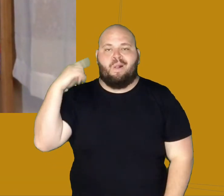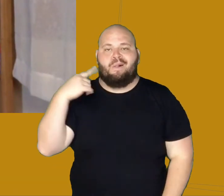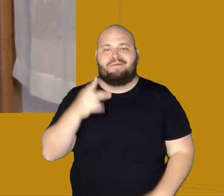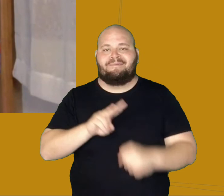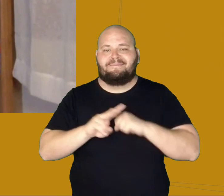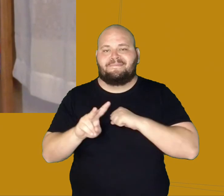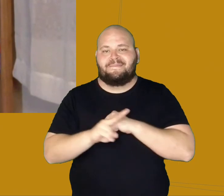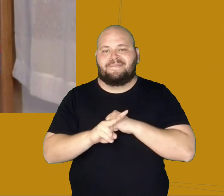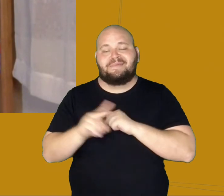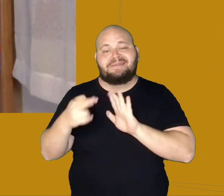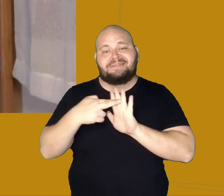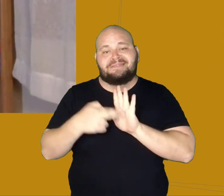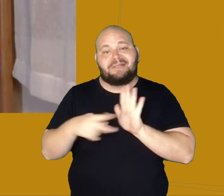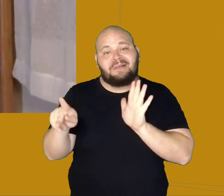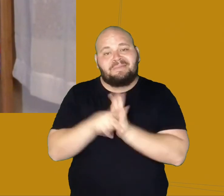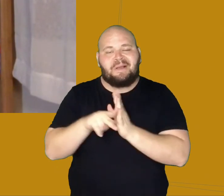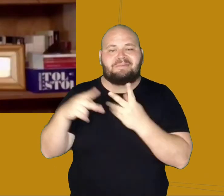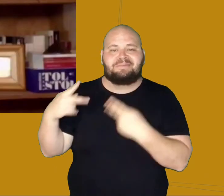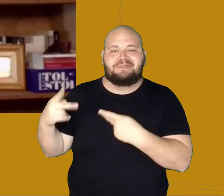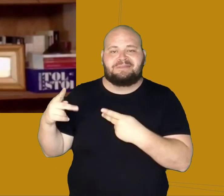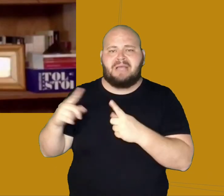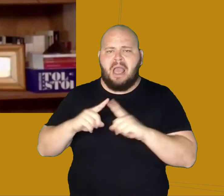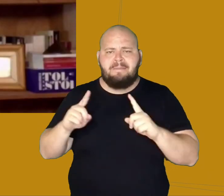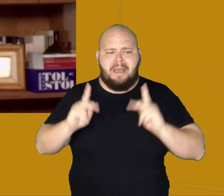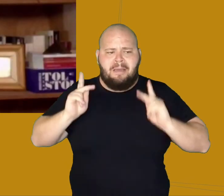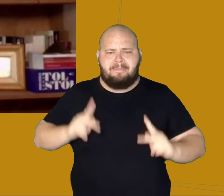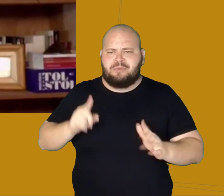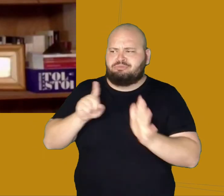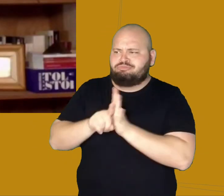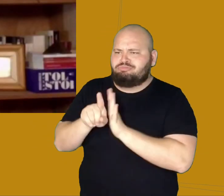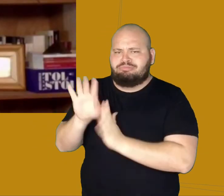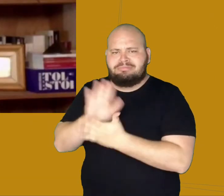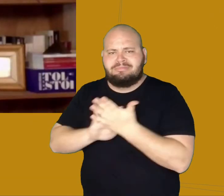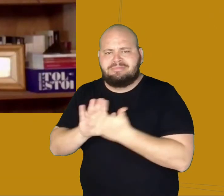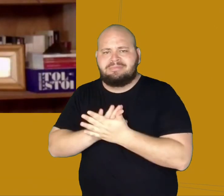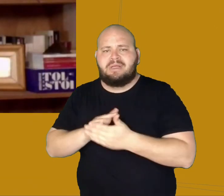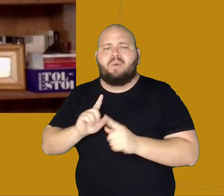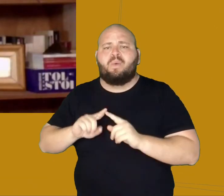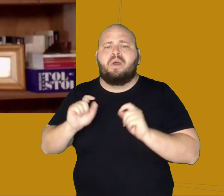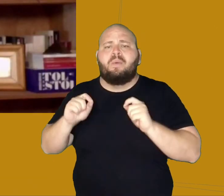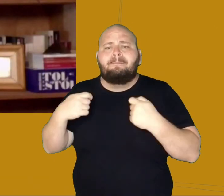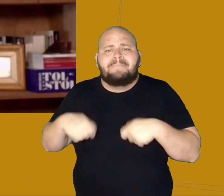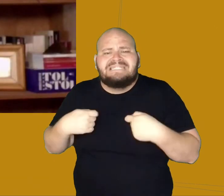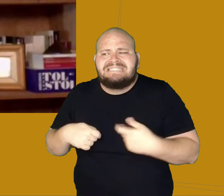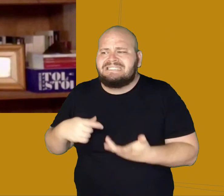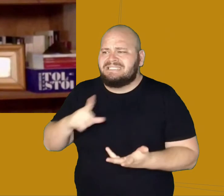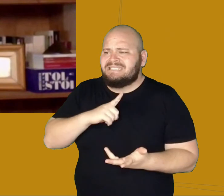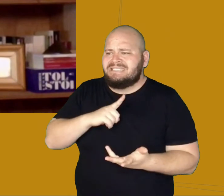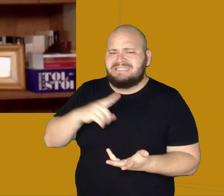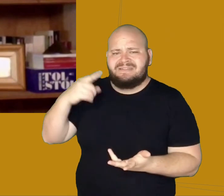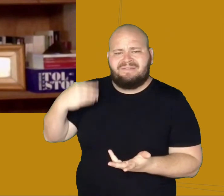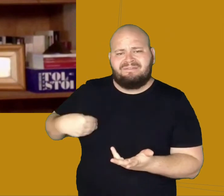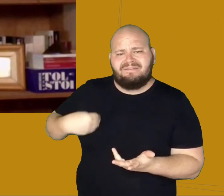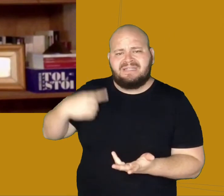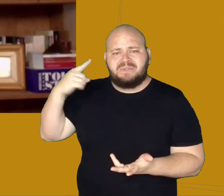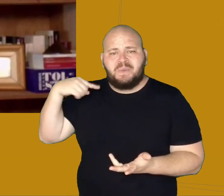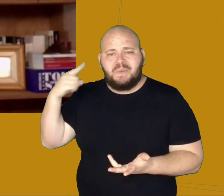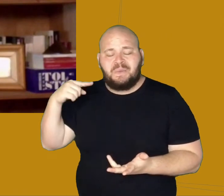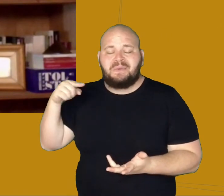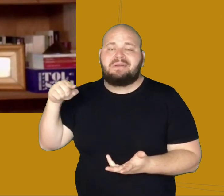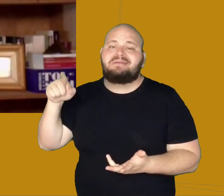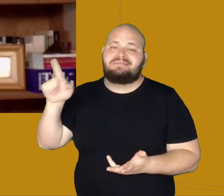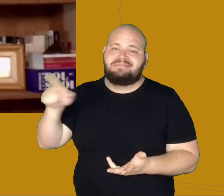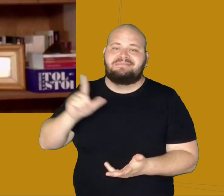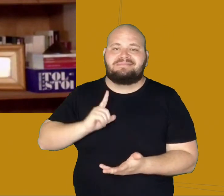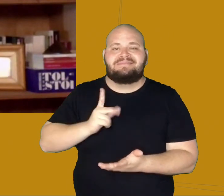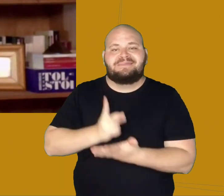partir de seus próprios critérios de loucura. O que ninguém questiona é a necessidade da existência da loucura, e este é o